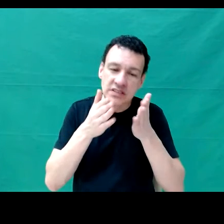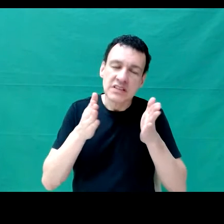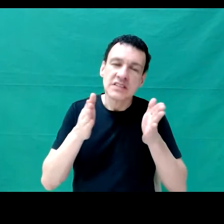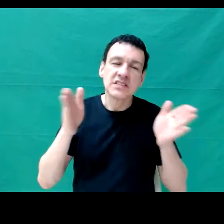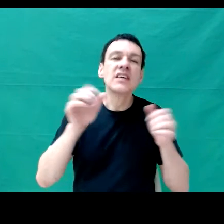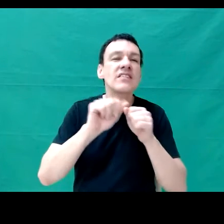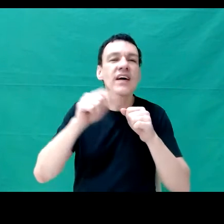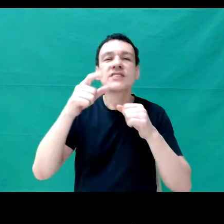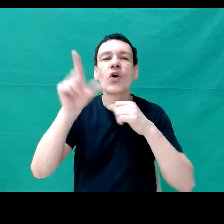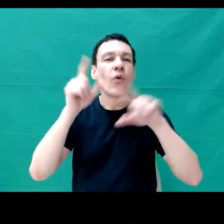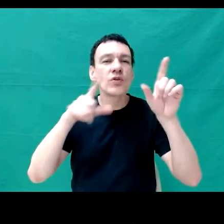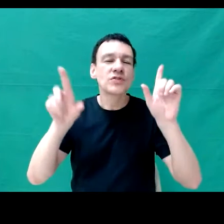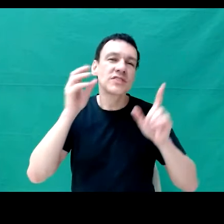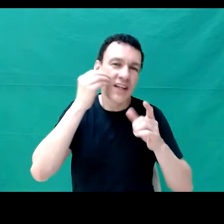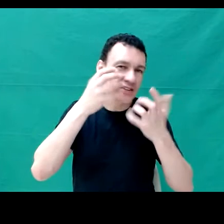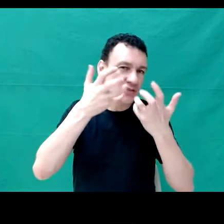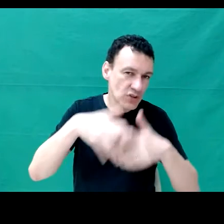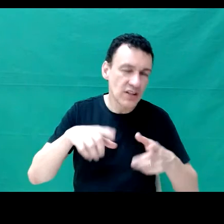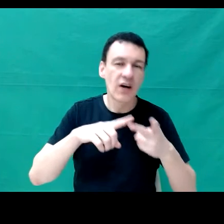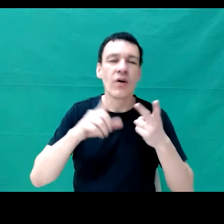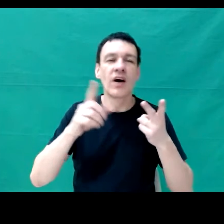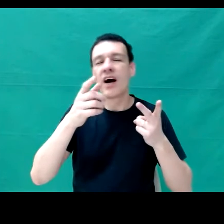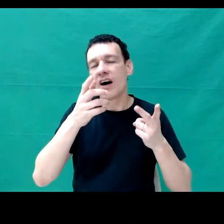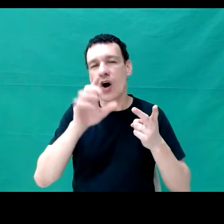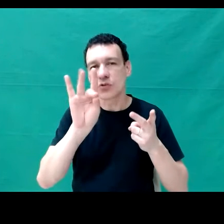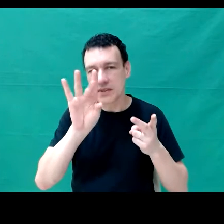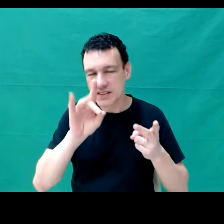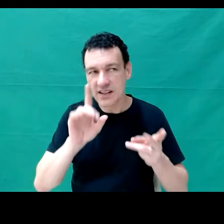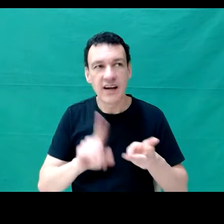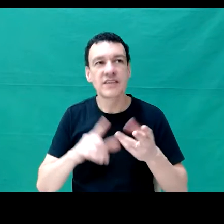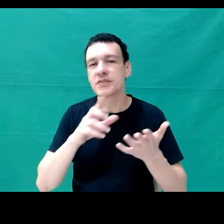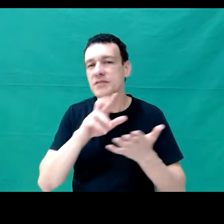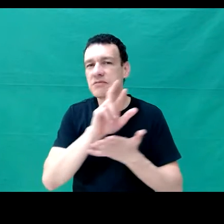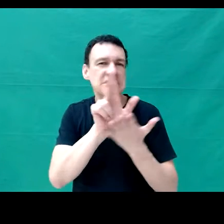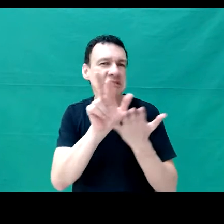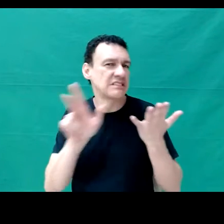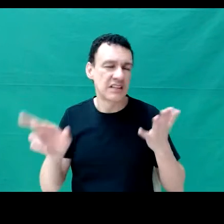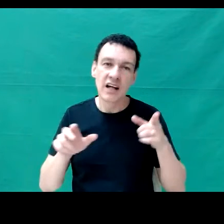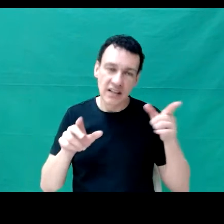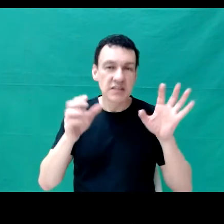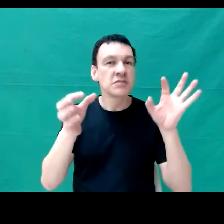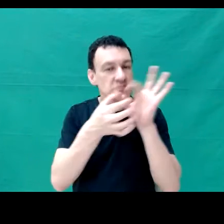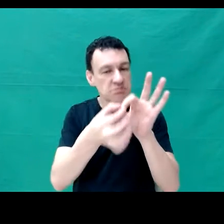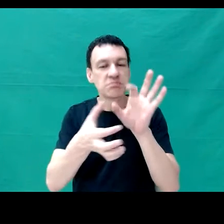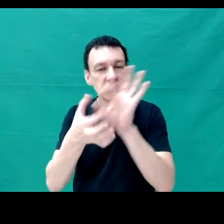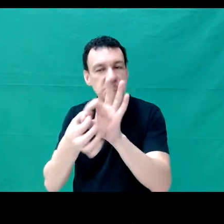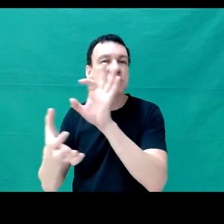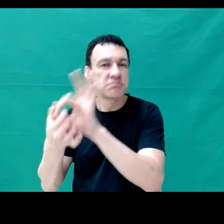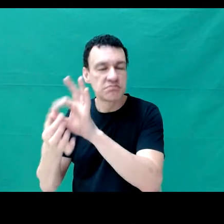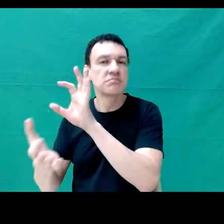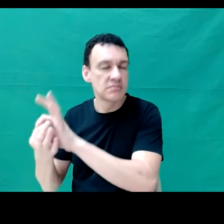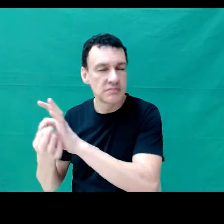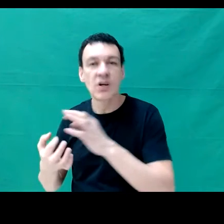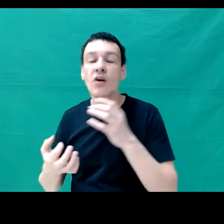dentro da suíte deles, testes automatizados, e eles conseguem fazer uma questão muito, tipo assim, eles conseguem fazer